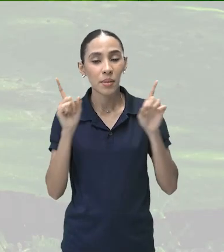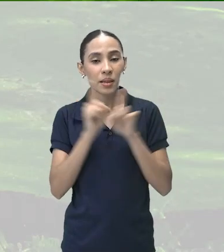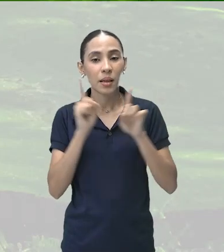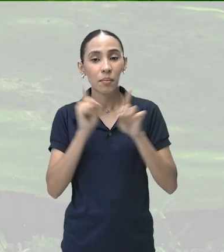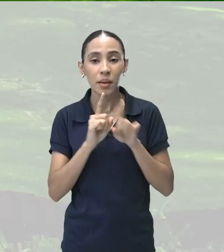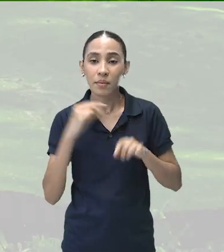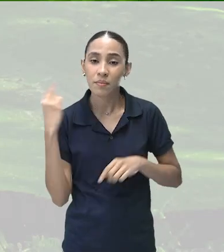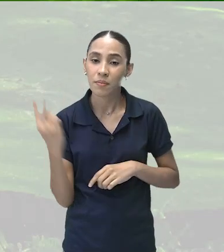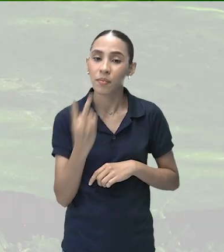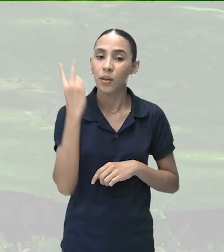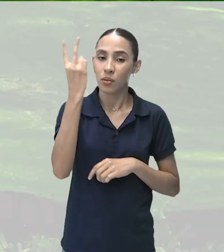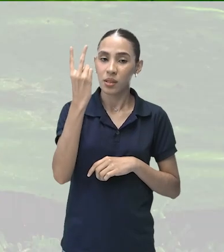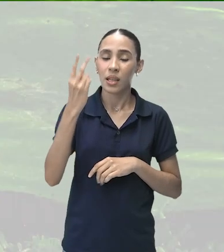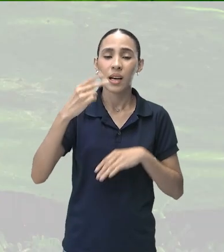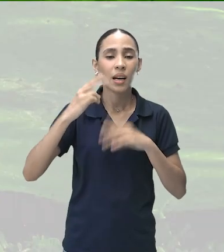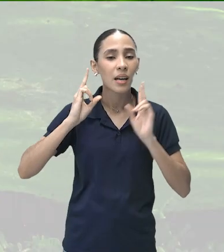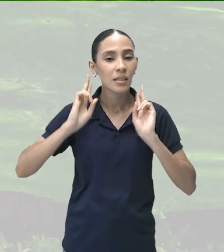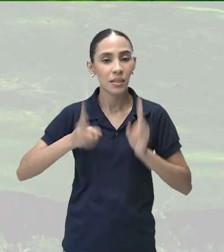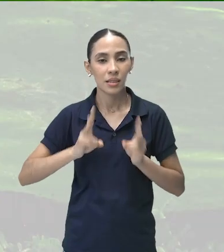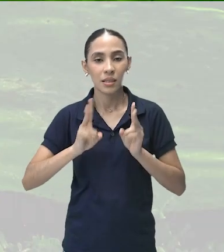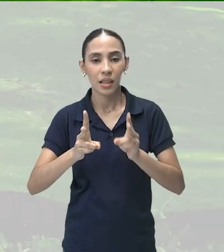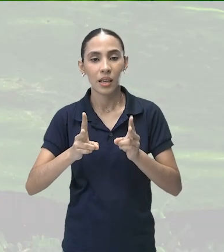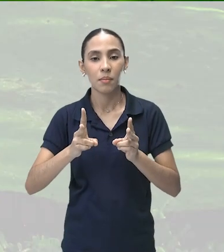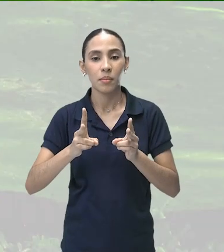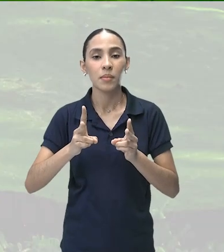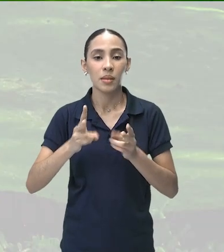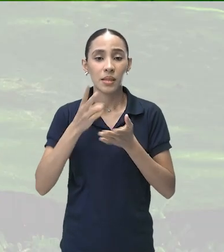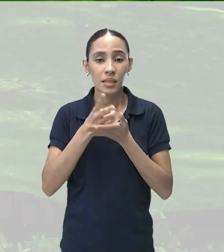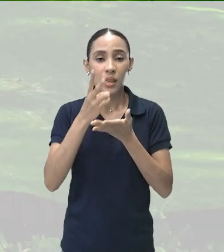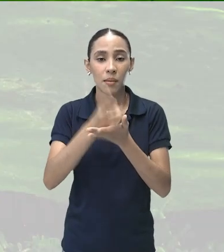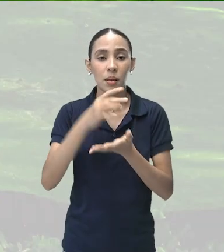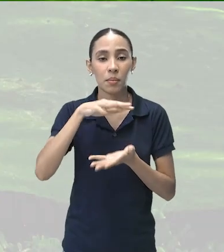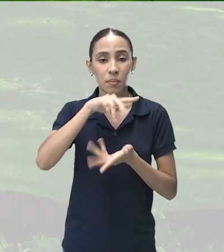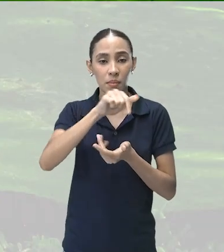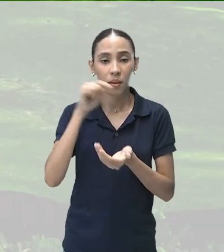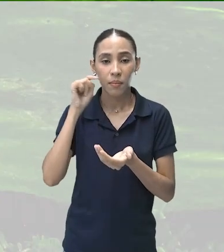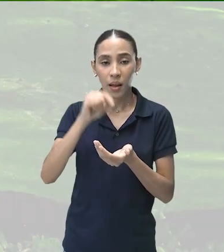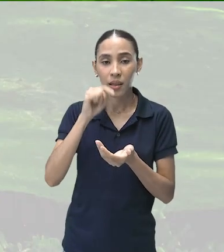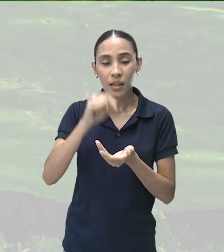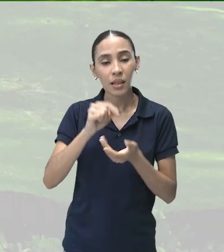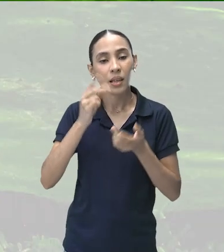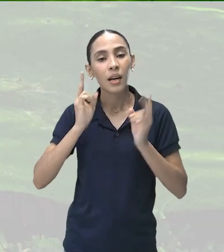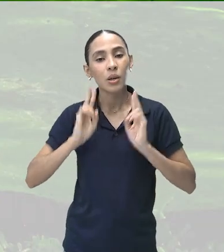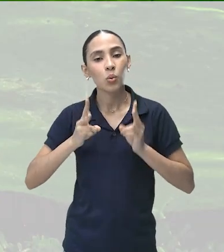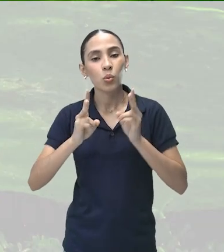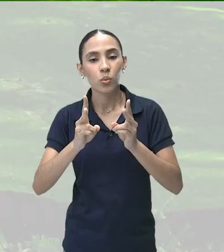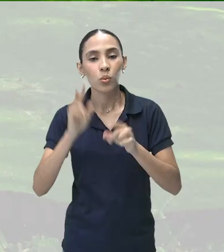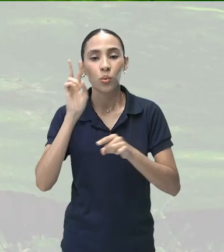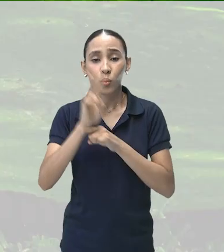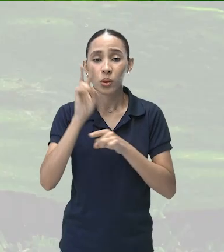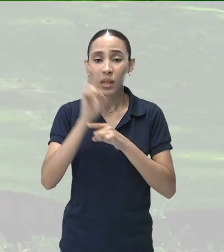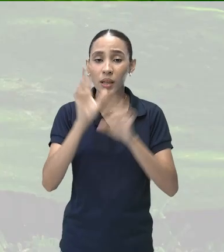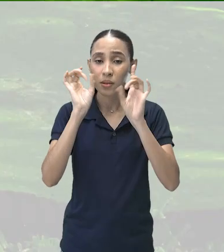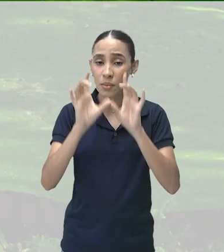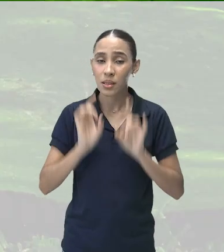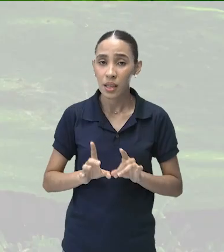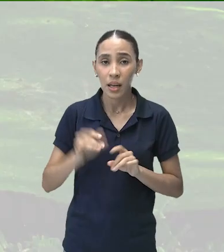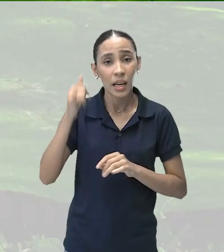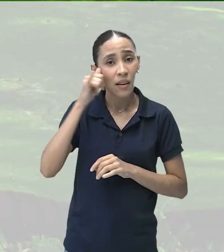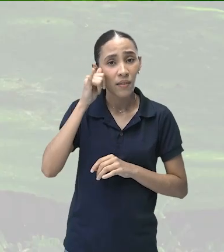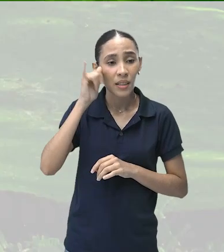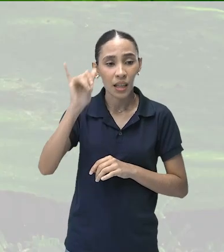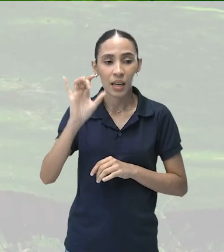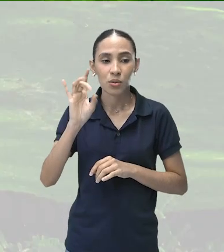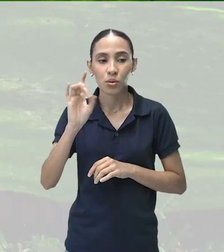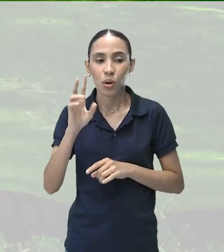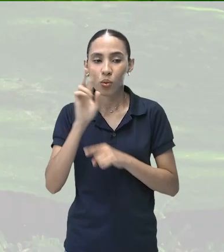deve valorizar cada vez mais o nosso planeta e ter um cuidado sempre especial, e não deixar para cuidar amanhã,